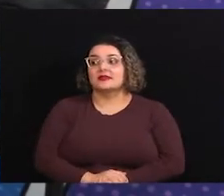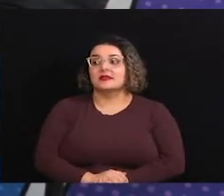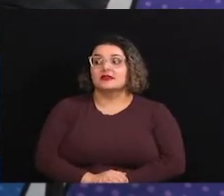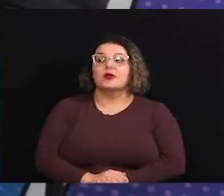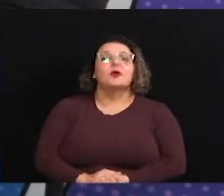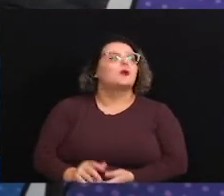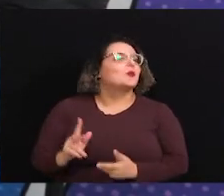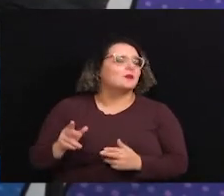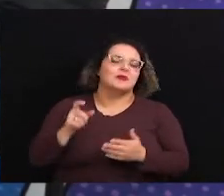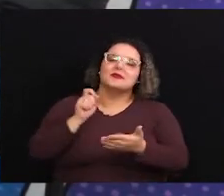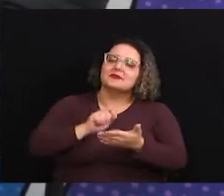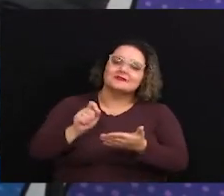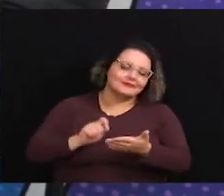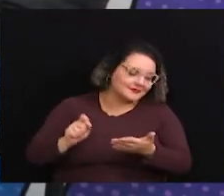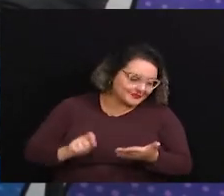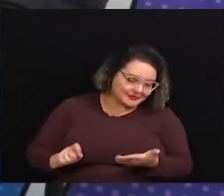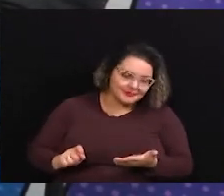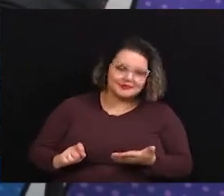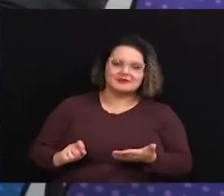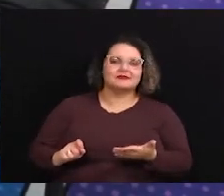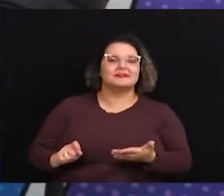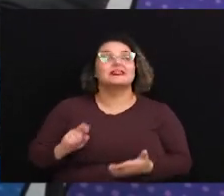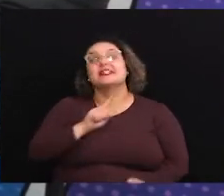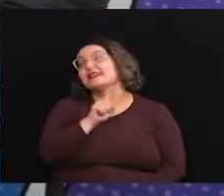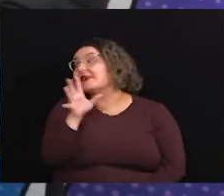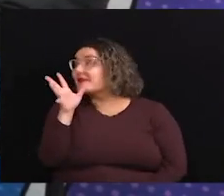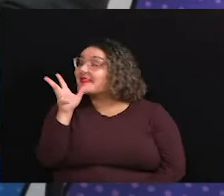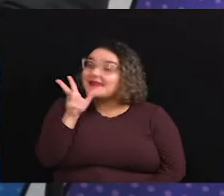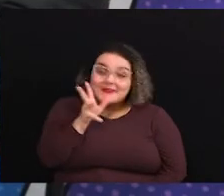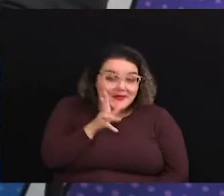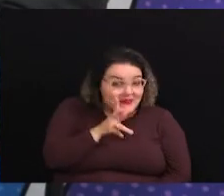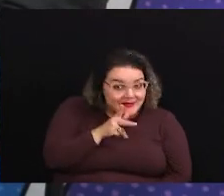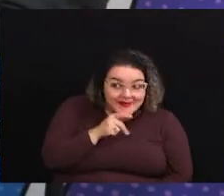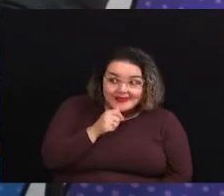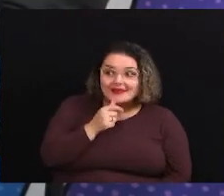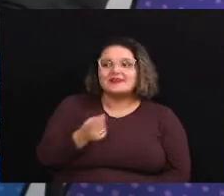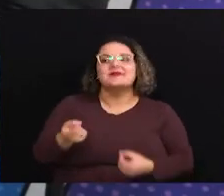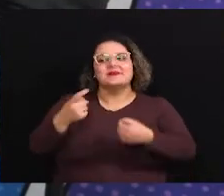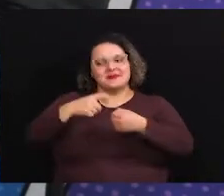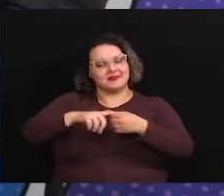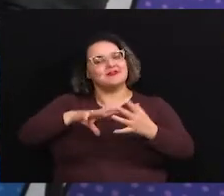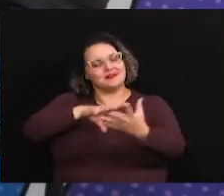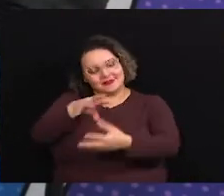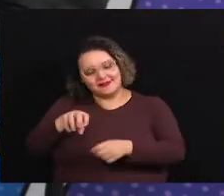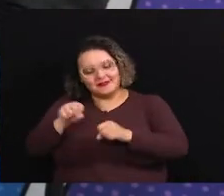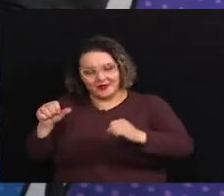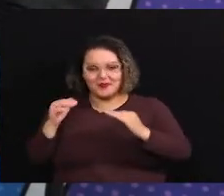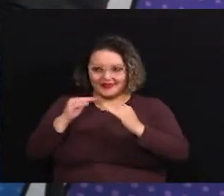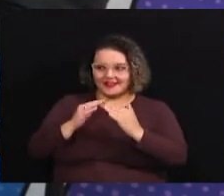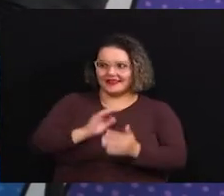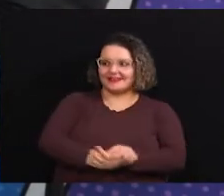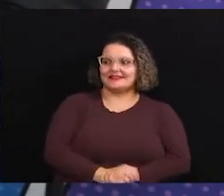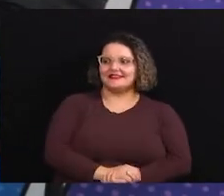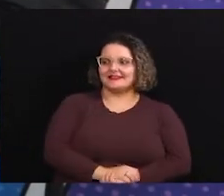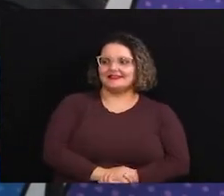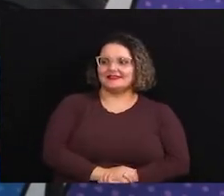como aquele escritor de Game of Thrones, né, que não demore muito, né, para voltar aqui no Universo Épico,